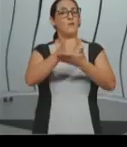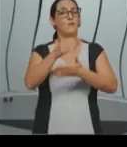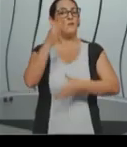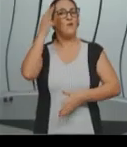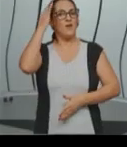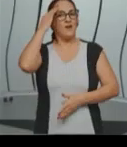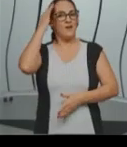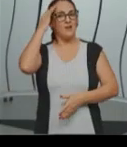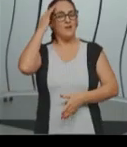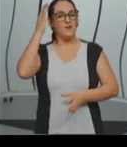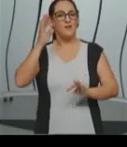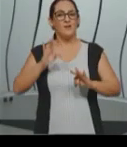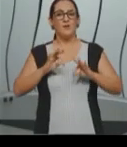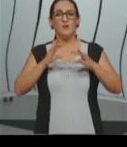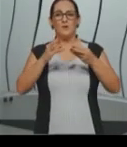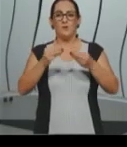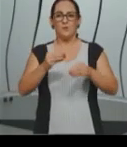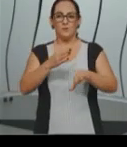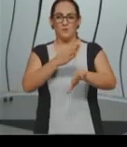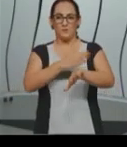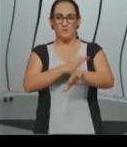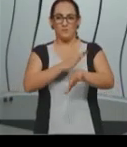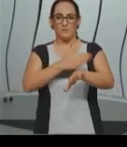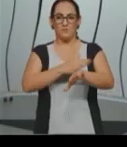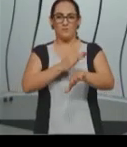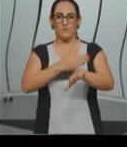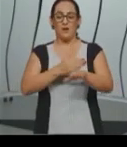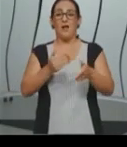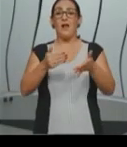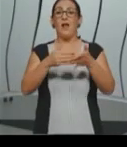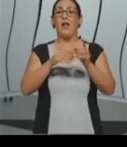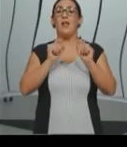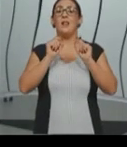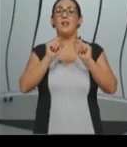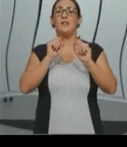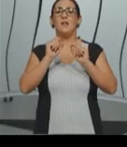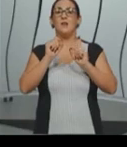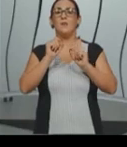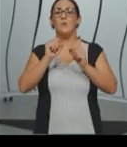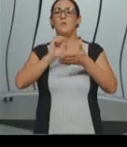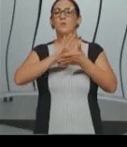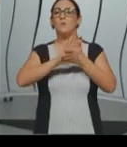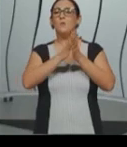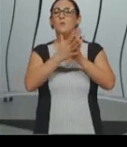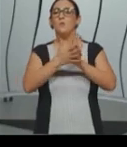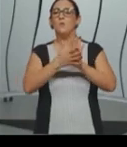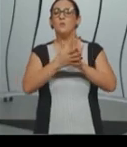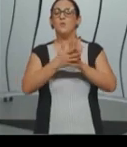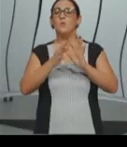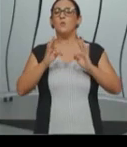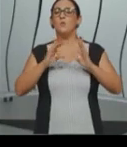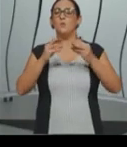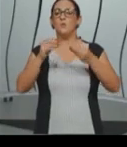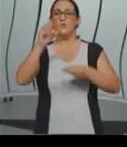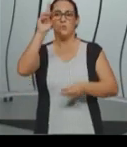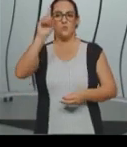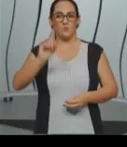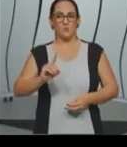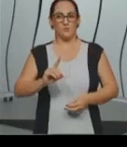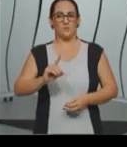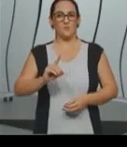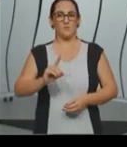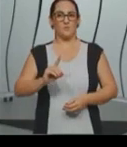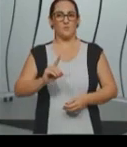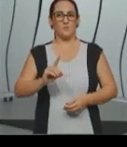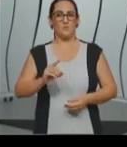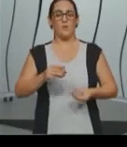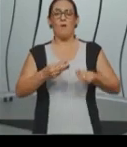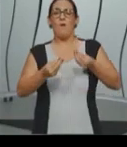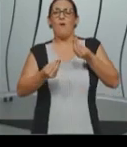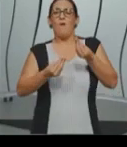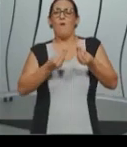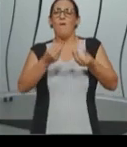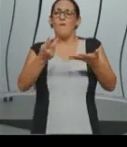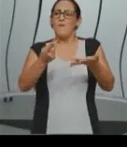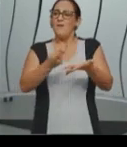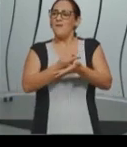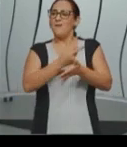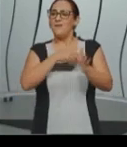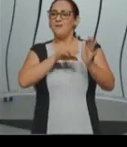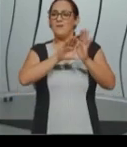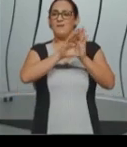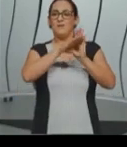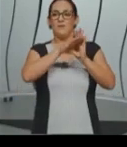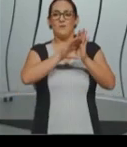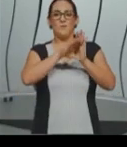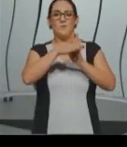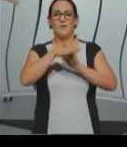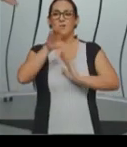limitações na prática, né? E até mesmo a exclusão de direitos. Bom, para a gente conceituar, né, direitos